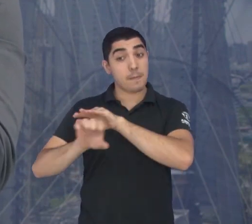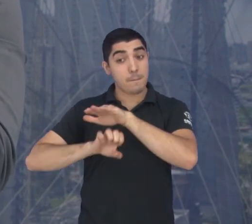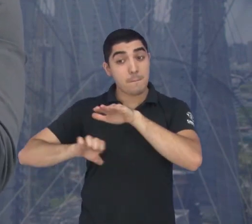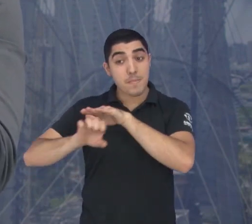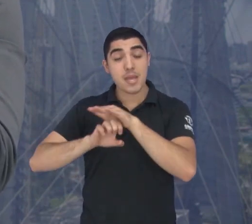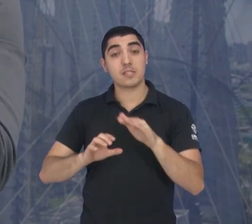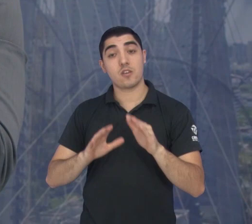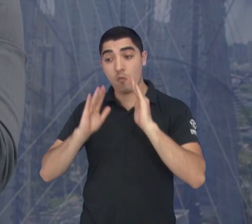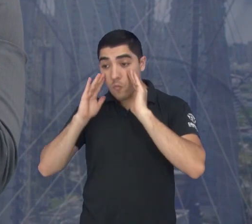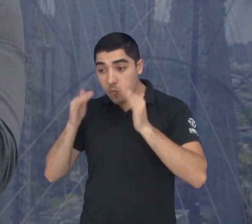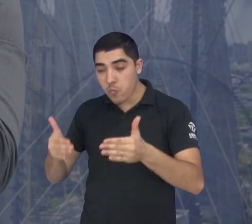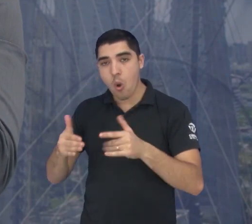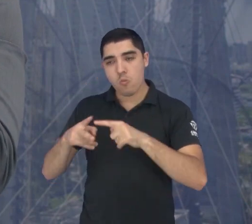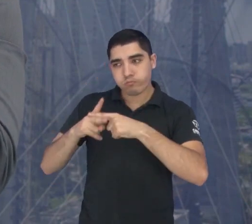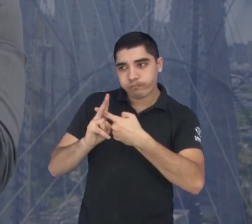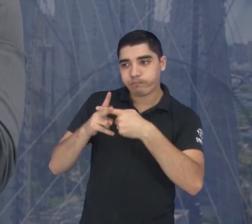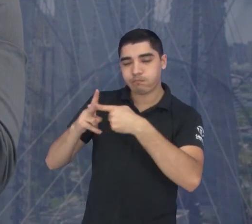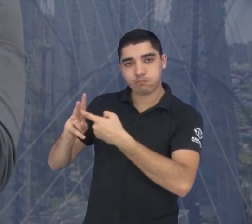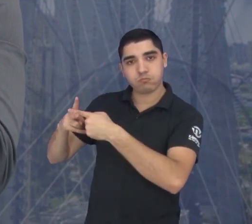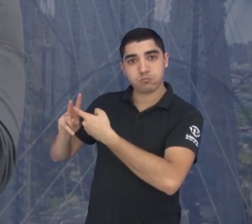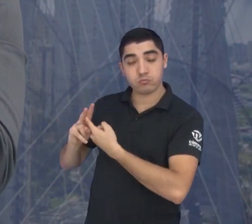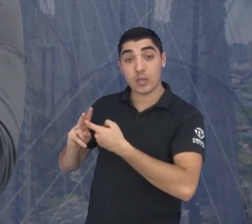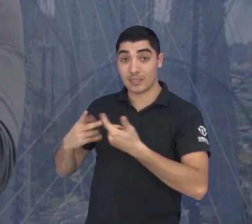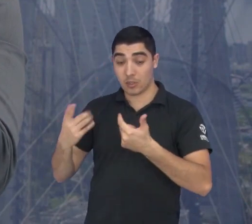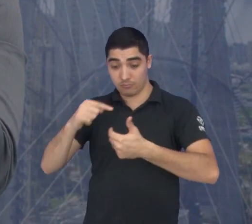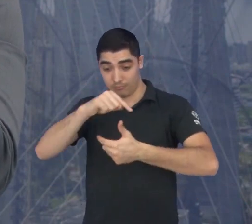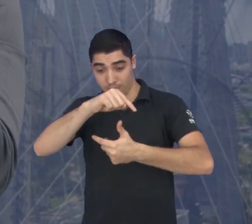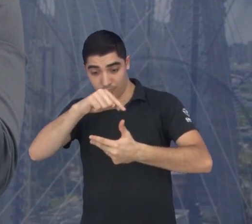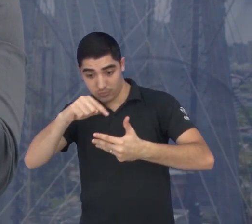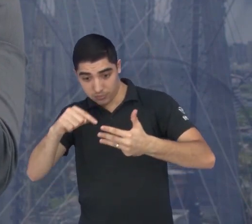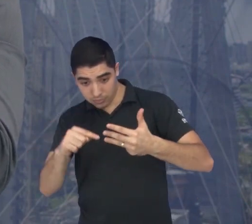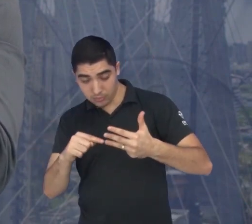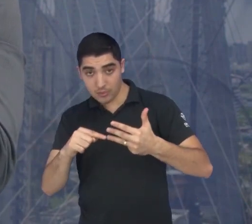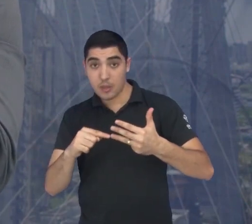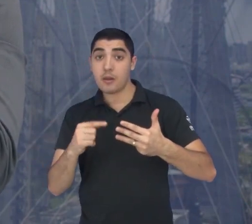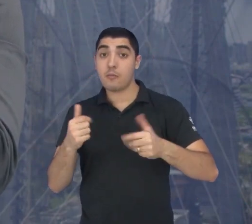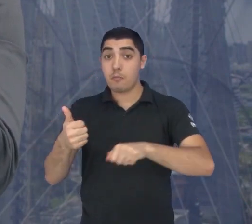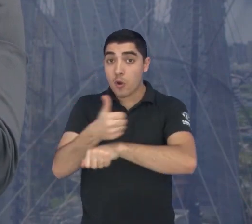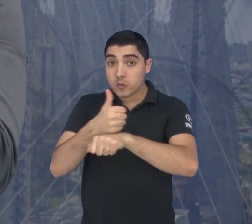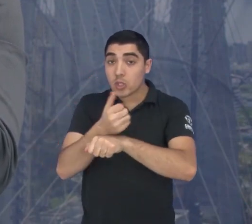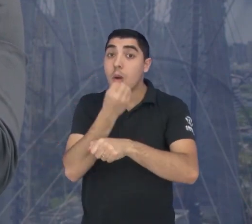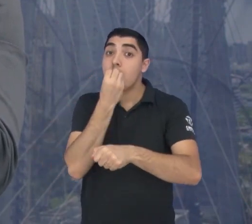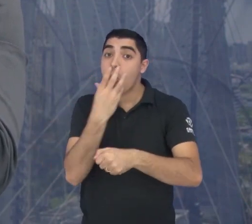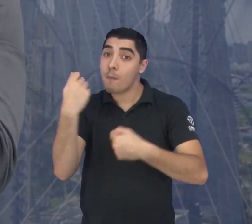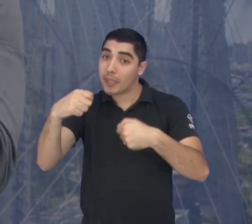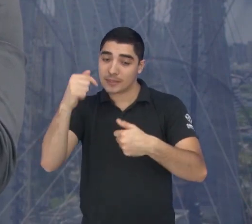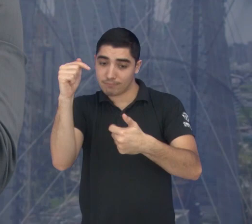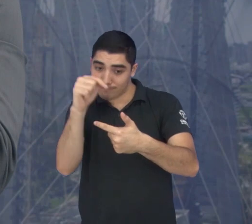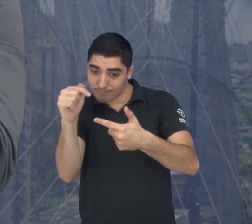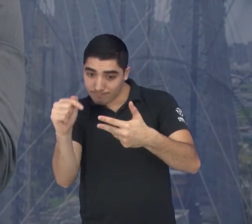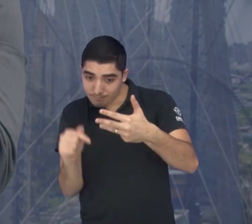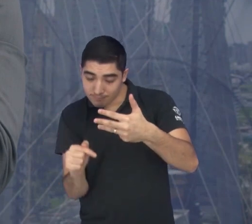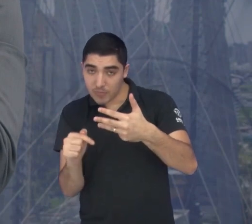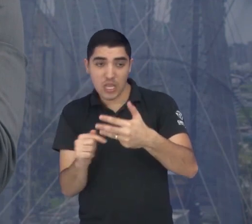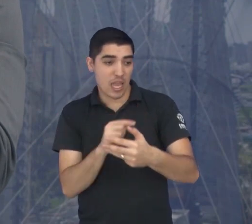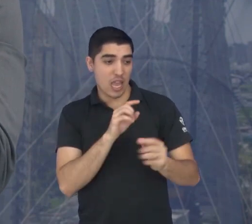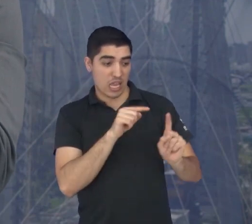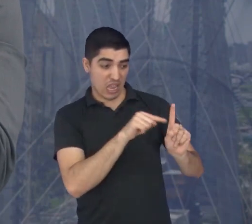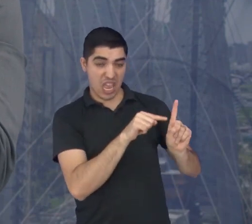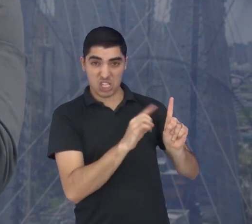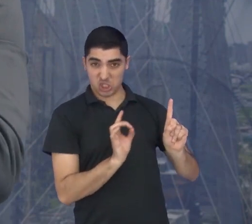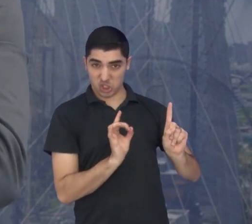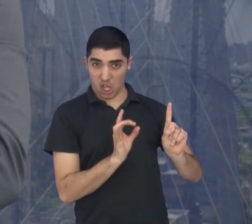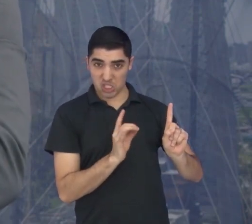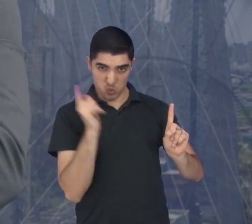predial. Então ele tem que estar cercado por um time de bons profissionais. Ele sozinho por si só não vai conseguir alcançar todos os objetivos